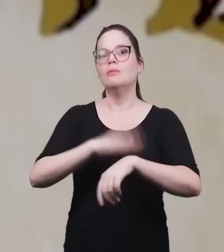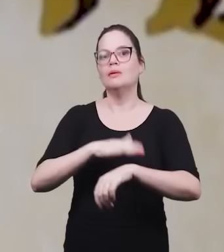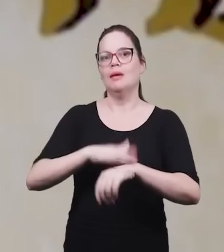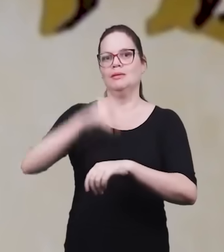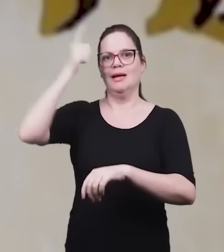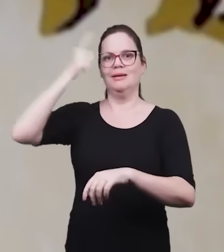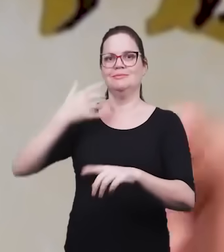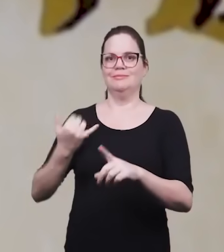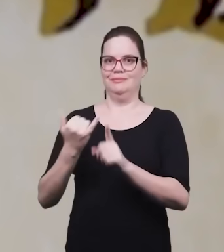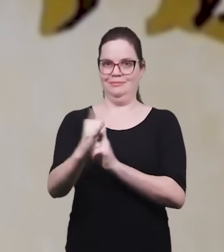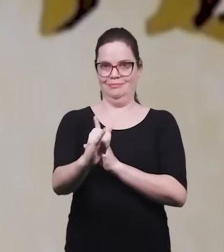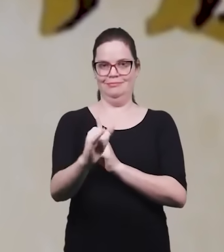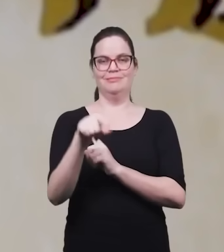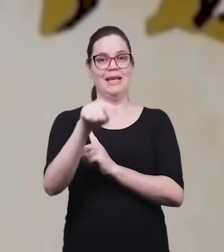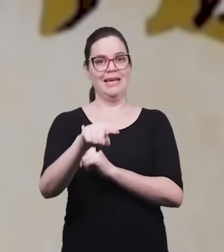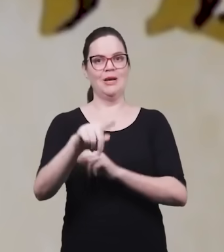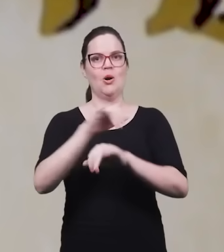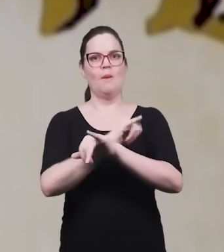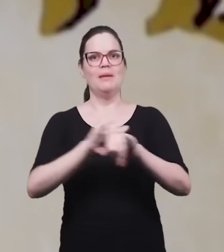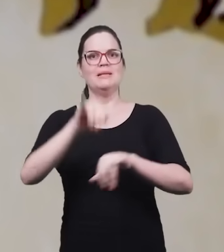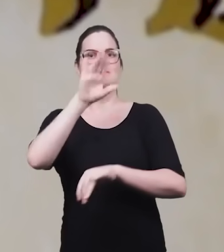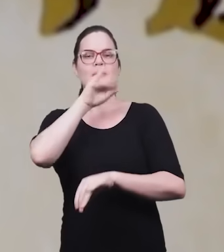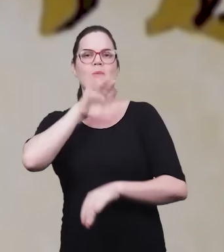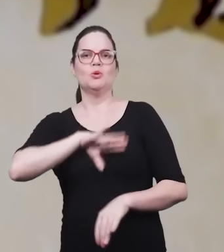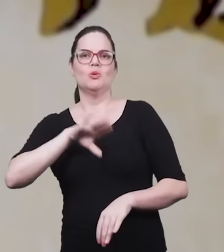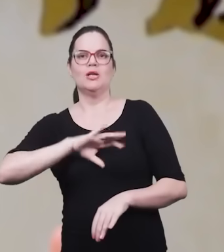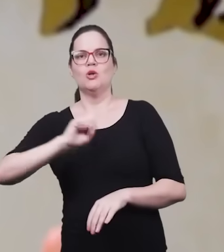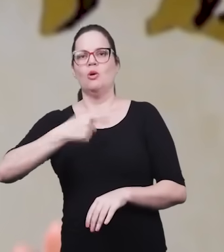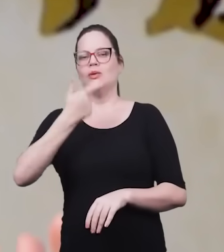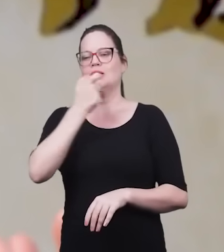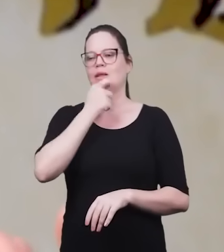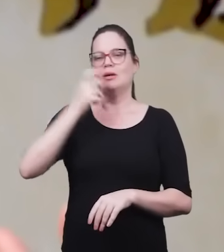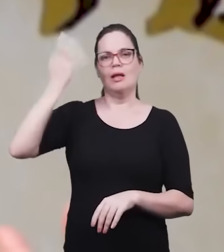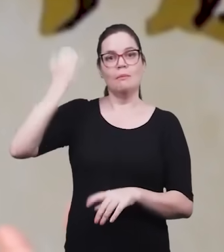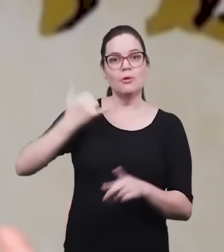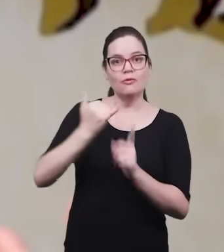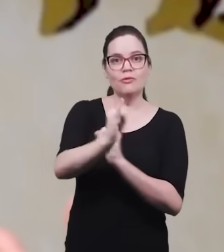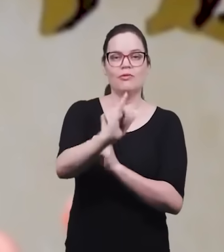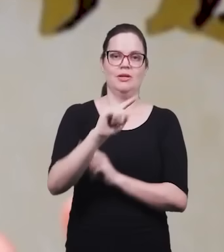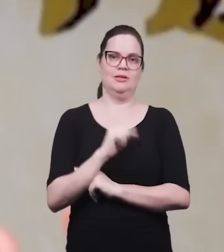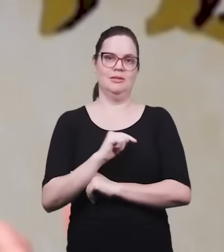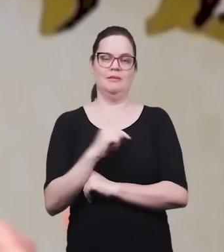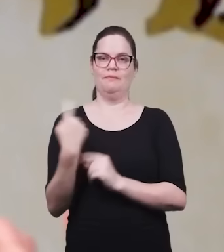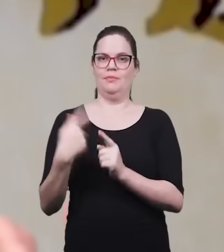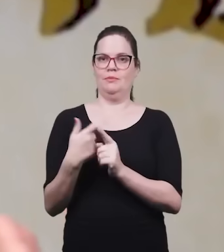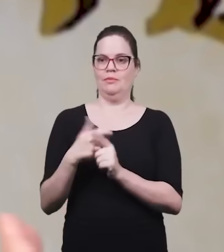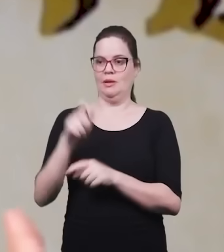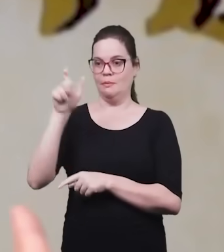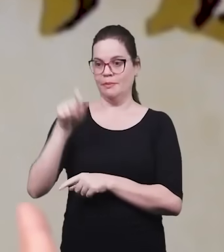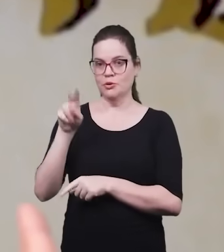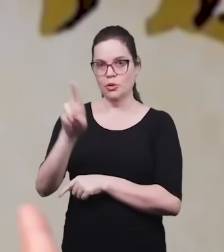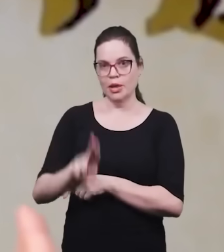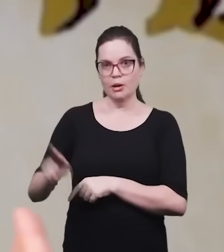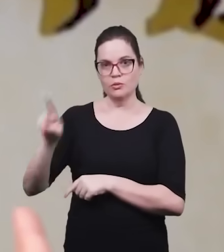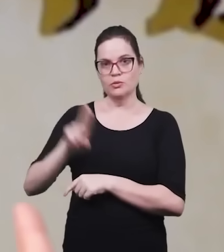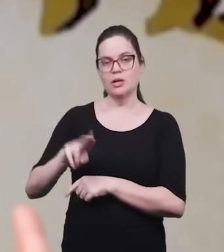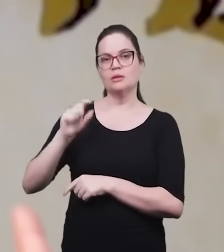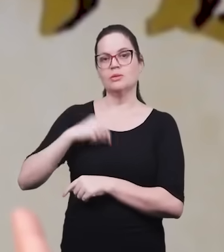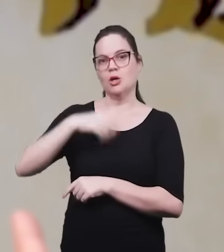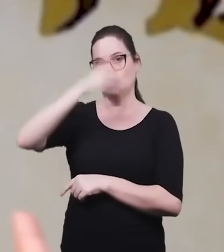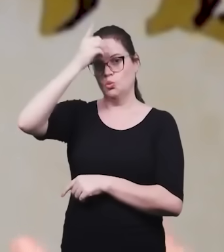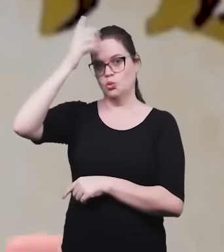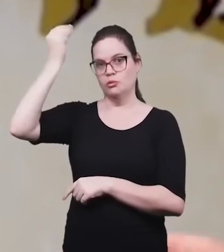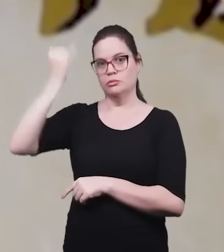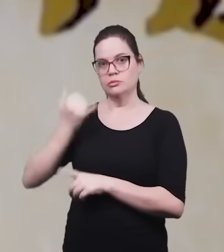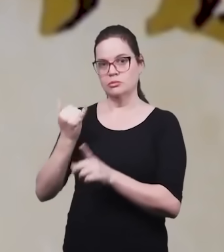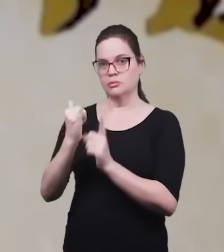interpretação que é a hora, digamos assim, que o Espírito Santo opera e que é preciso de quem é usado no dom de interpretação de línguas tenha